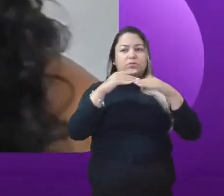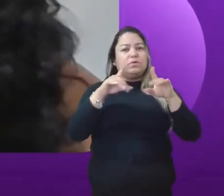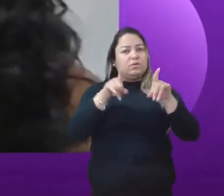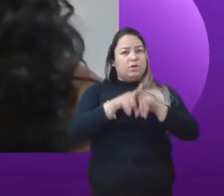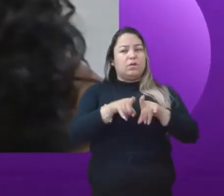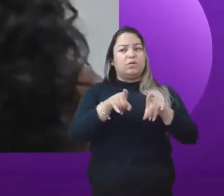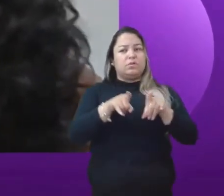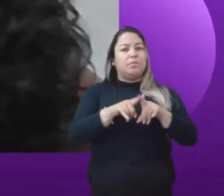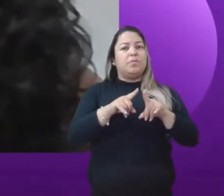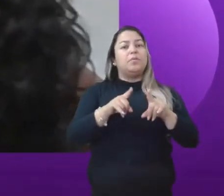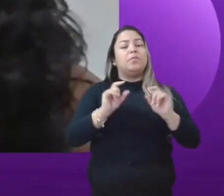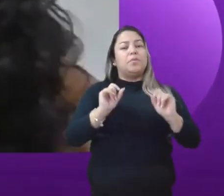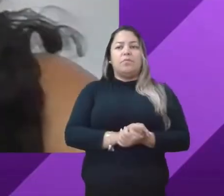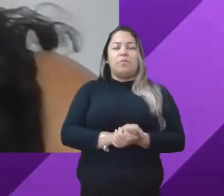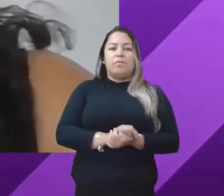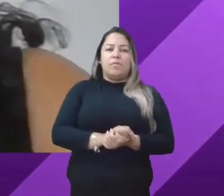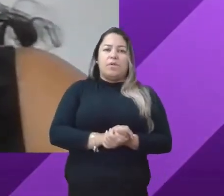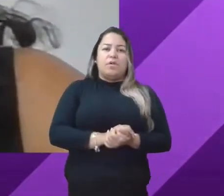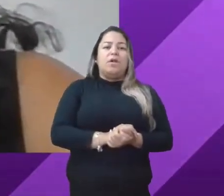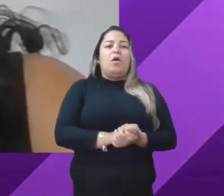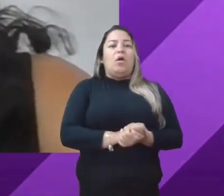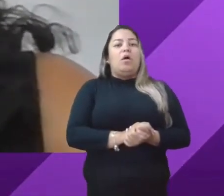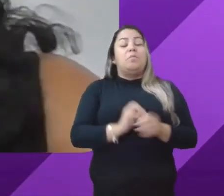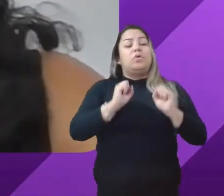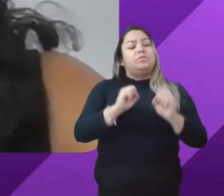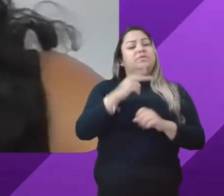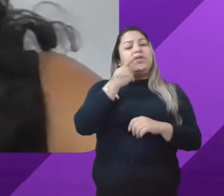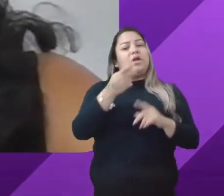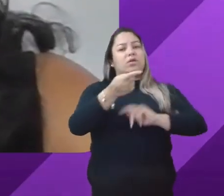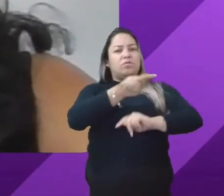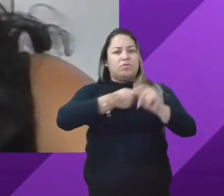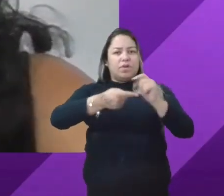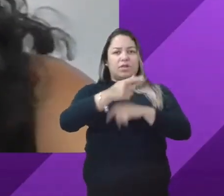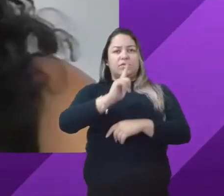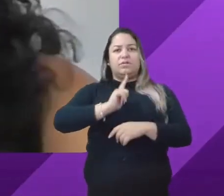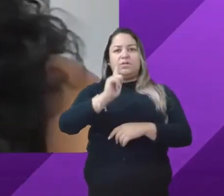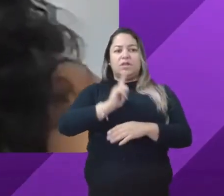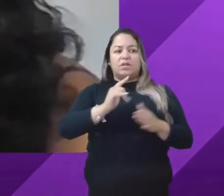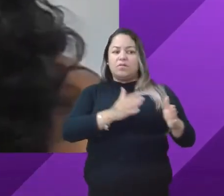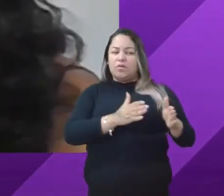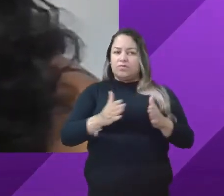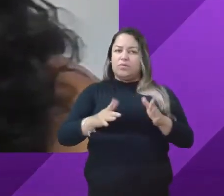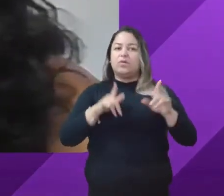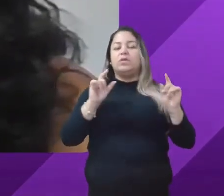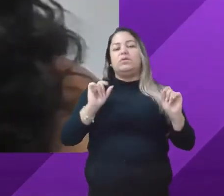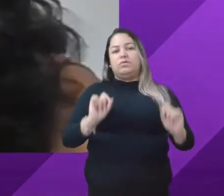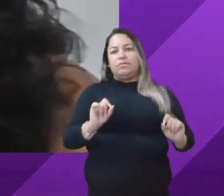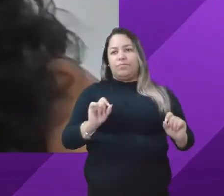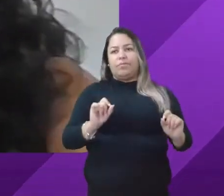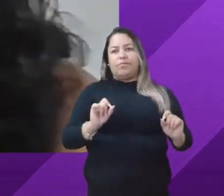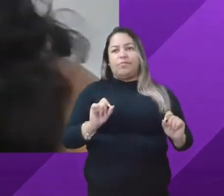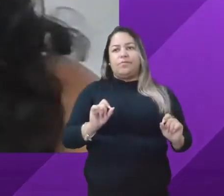absoluta entre as pessoas. A gente pode dizer que a economia solidária tem alguns eixos que